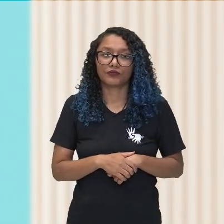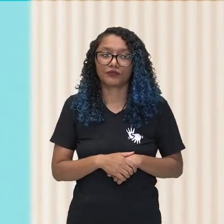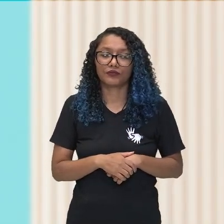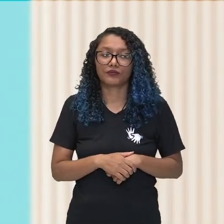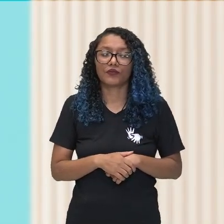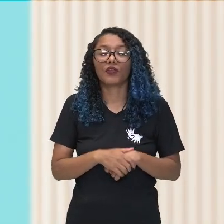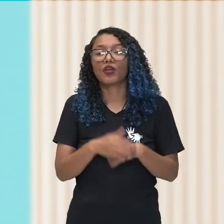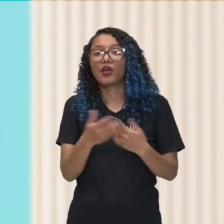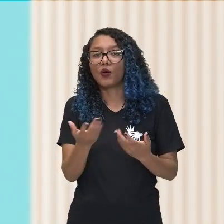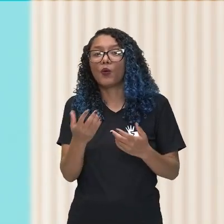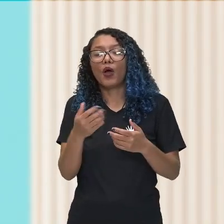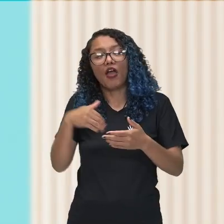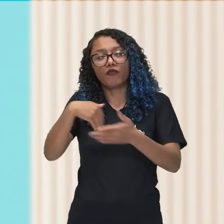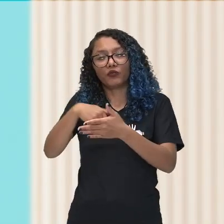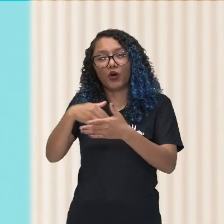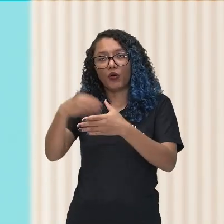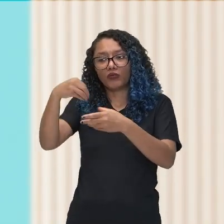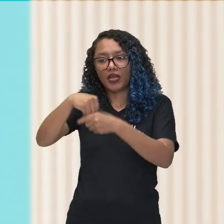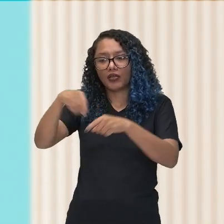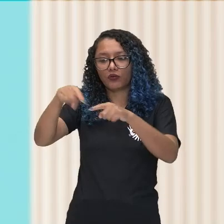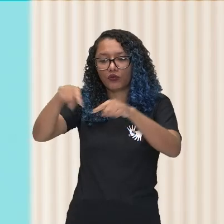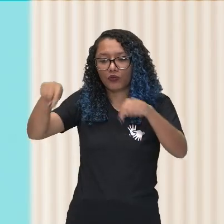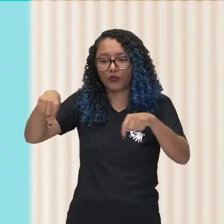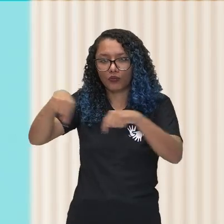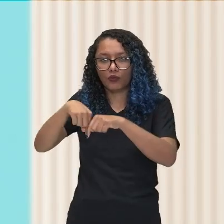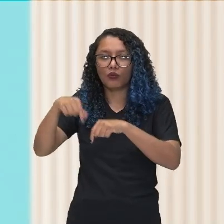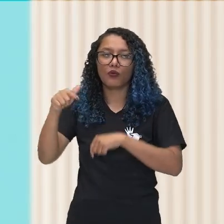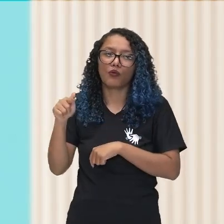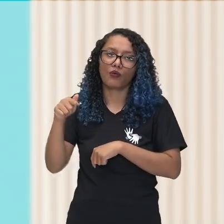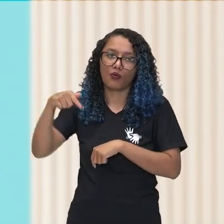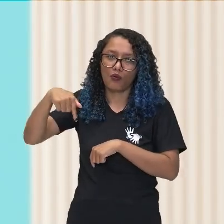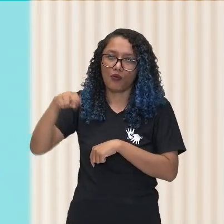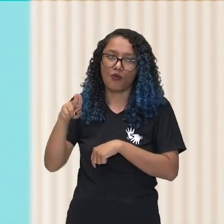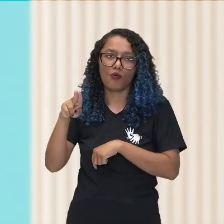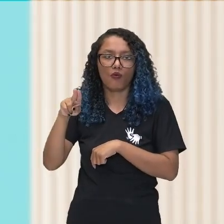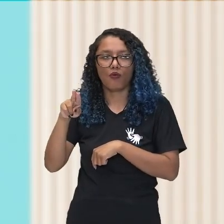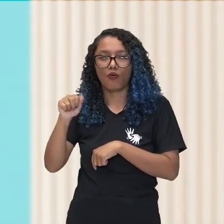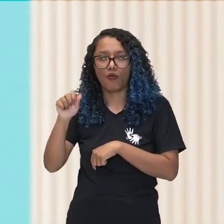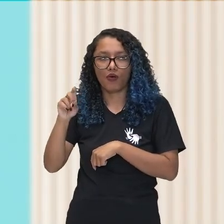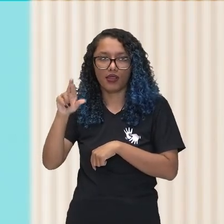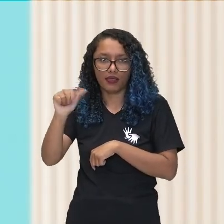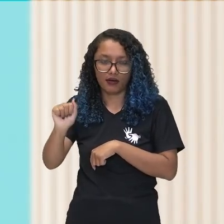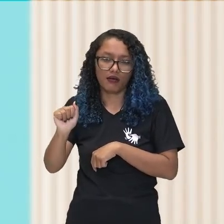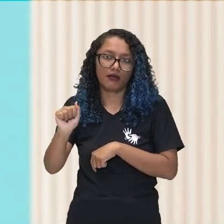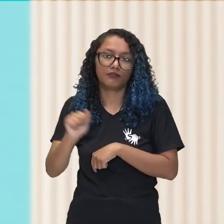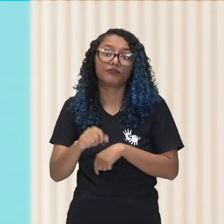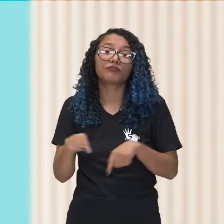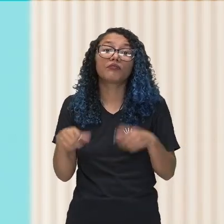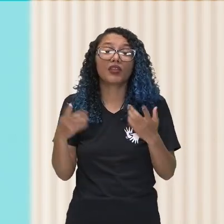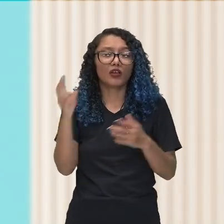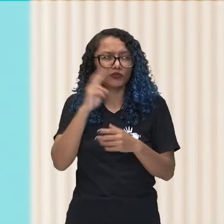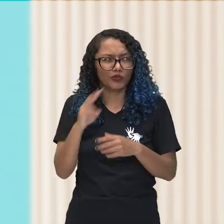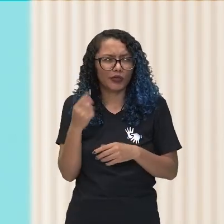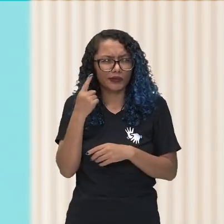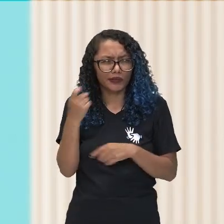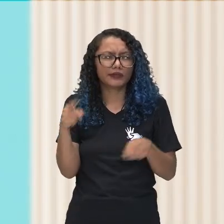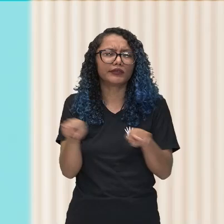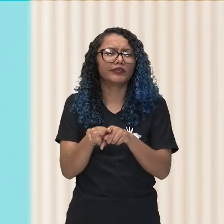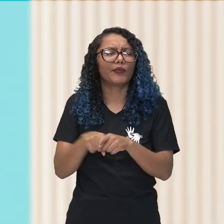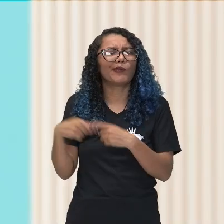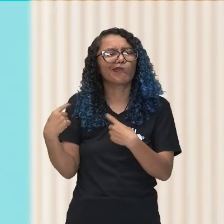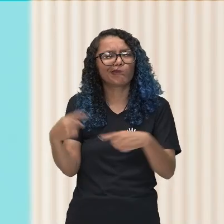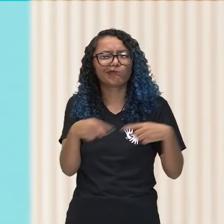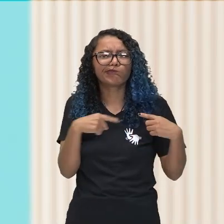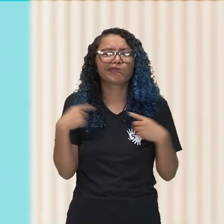praticado em um ambiente de quadra. E aí a história do futebol ela é bem interessante e até mesmo polêmica, porque é o